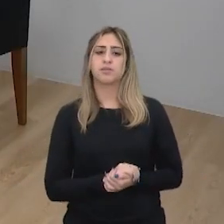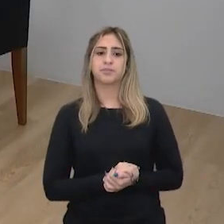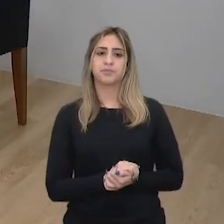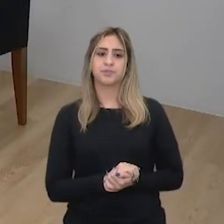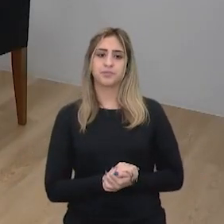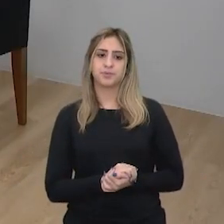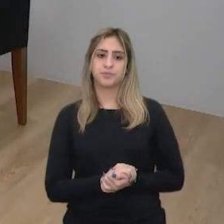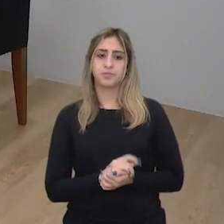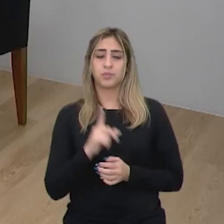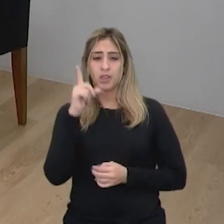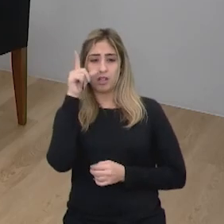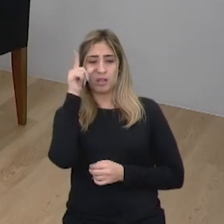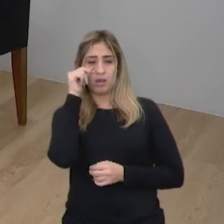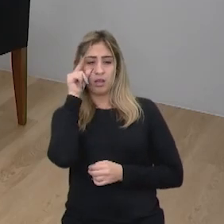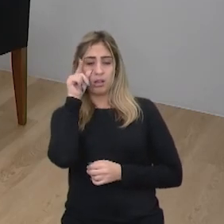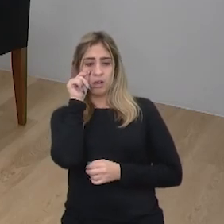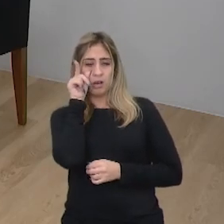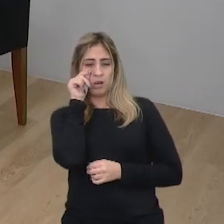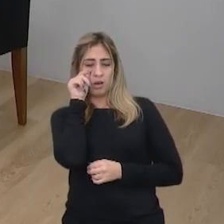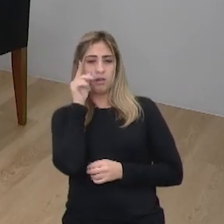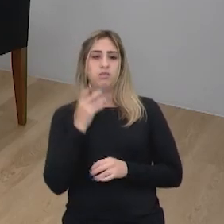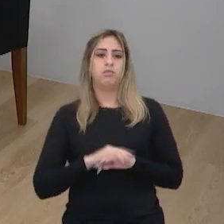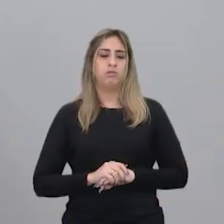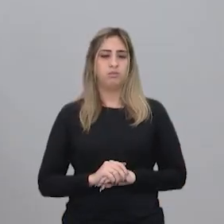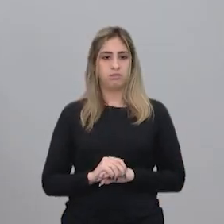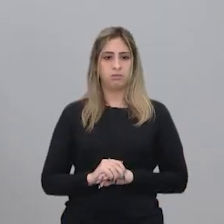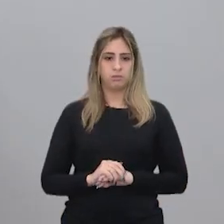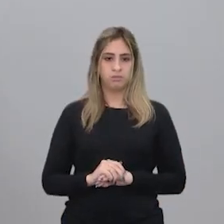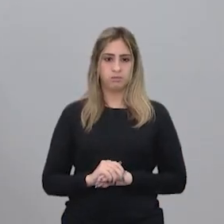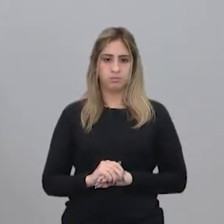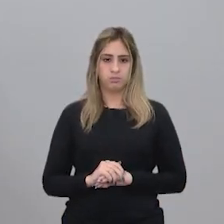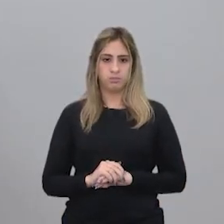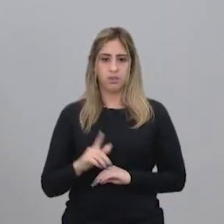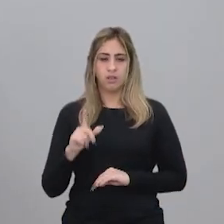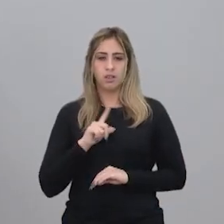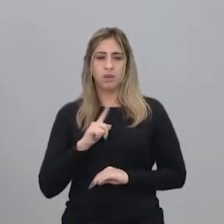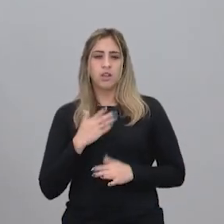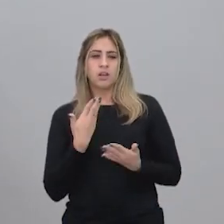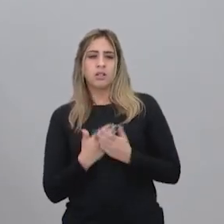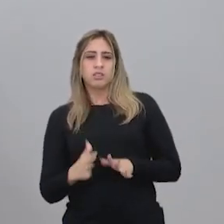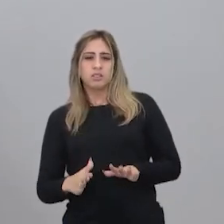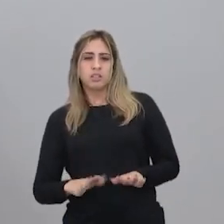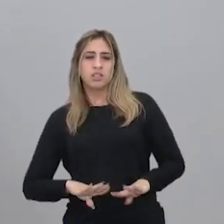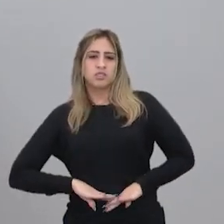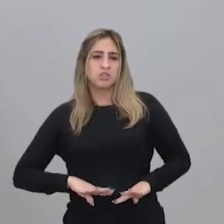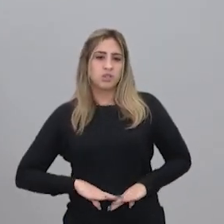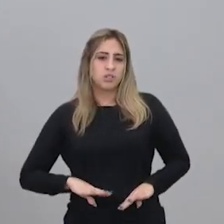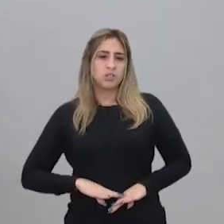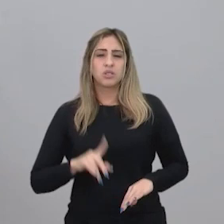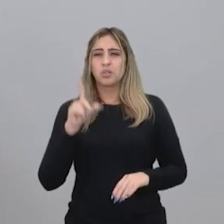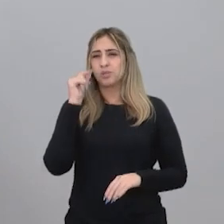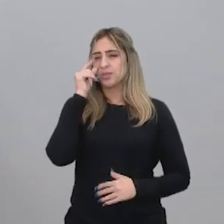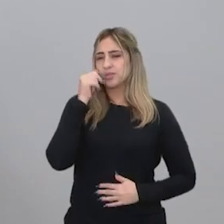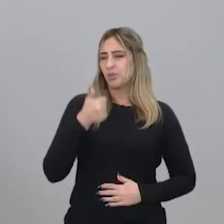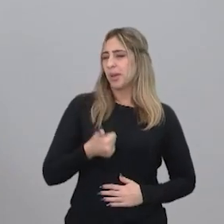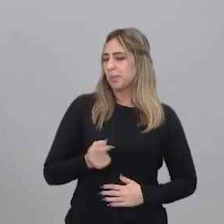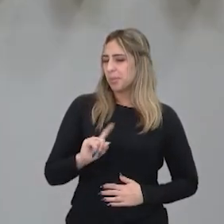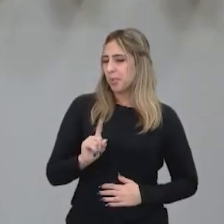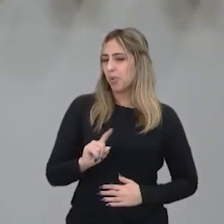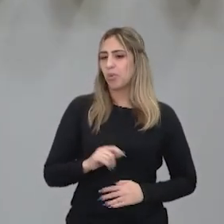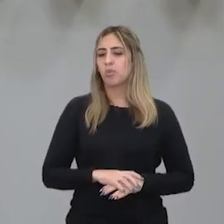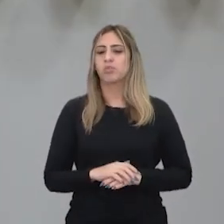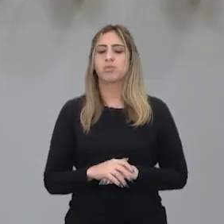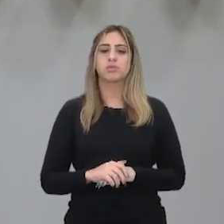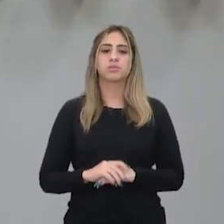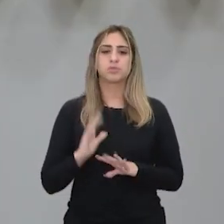o sono, porque na montanha você tem alguns sintomas que é perda de apetite, o seu sono não é bom. Então,